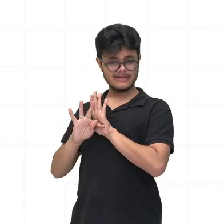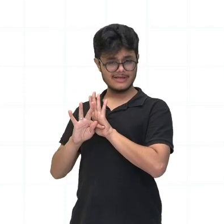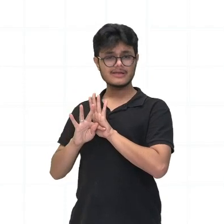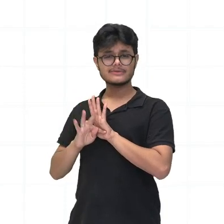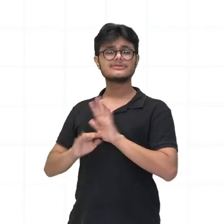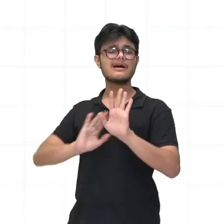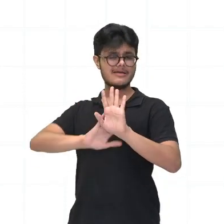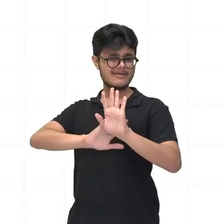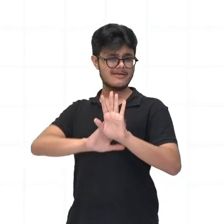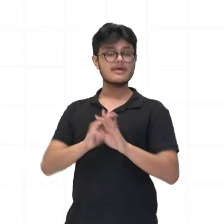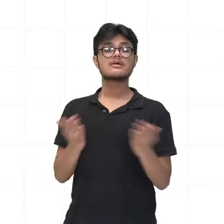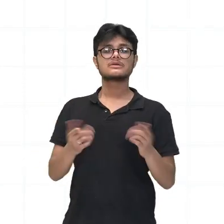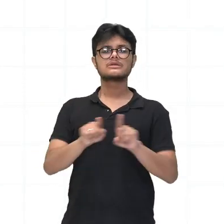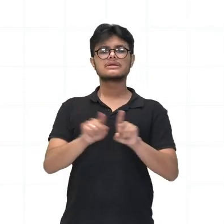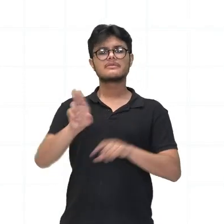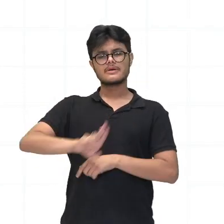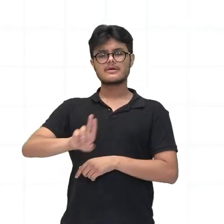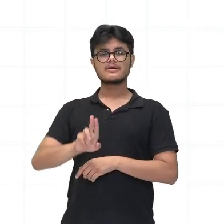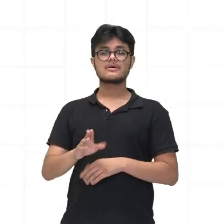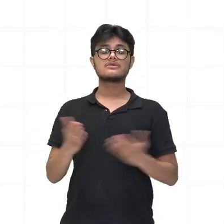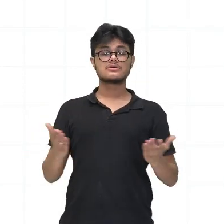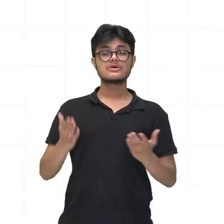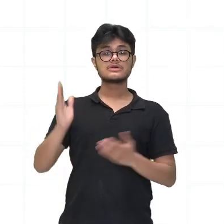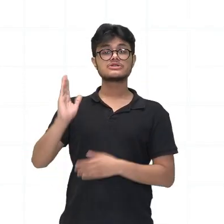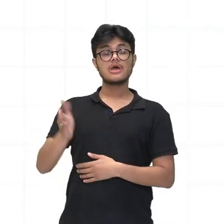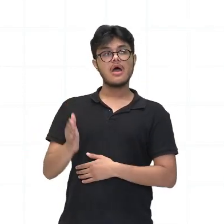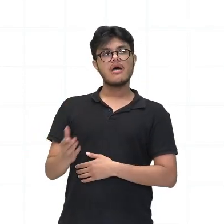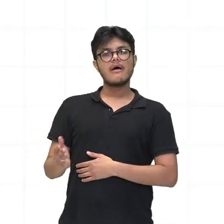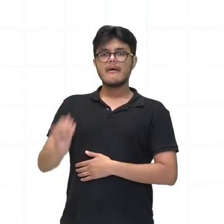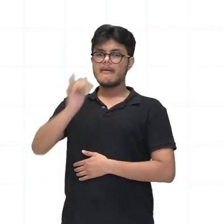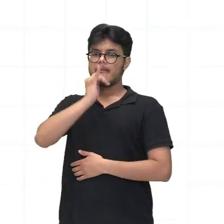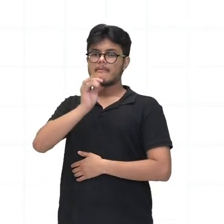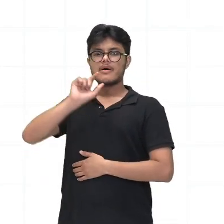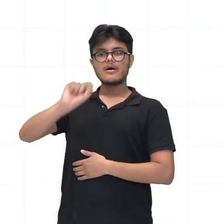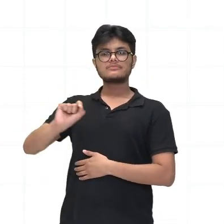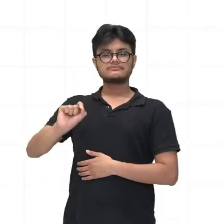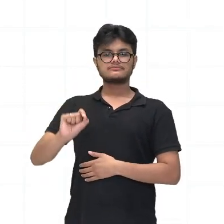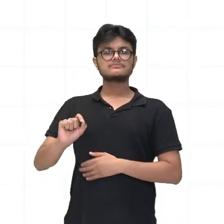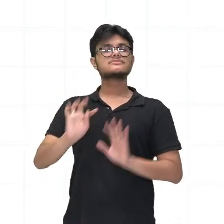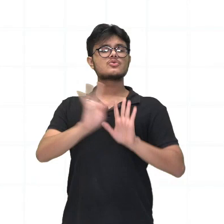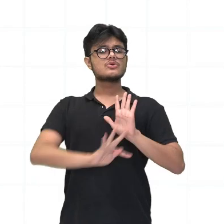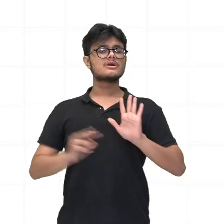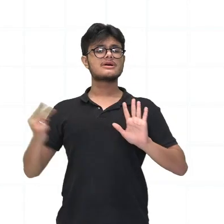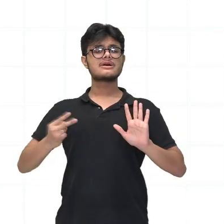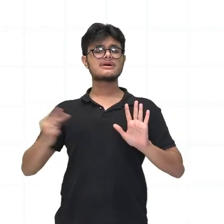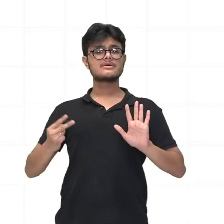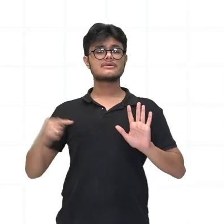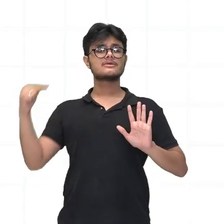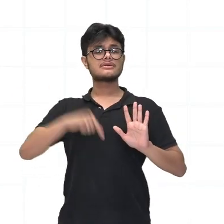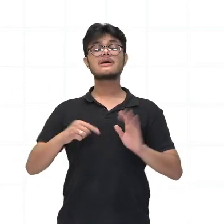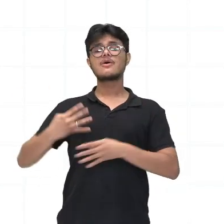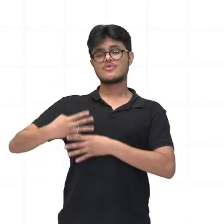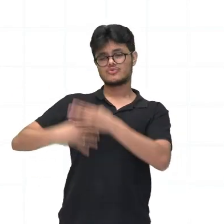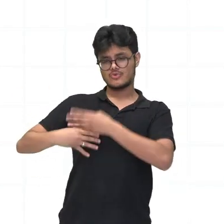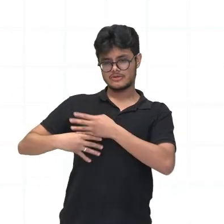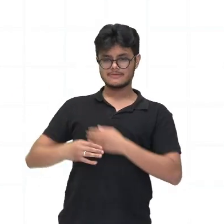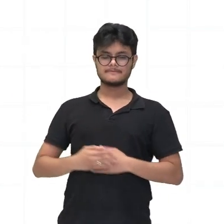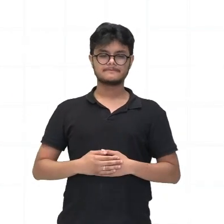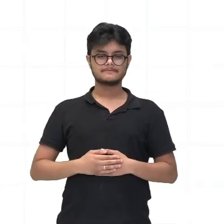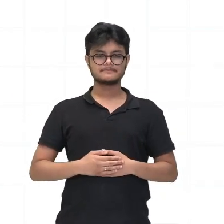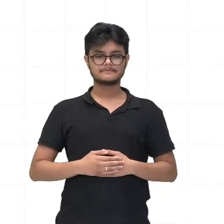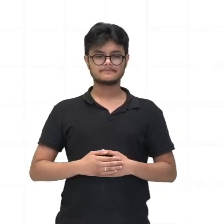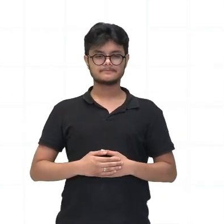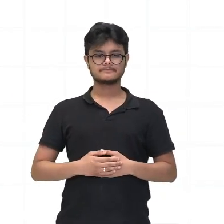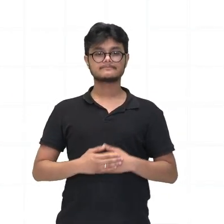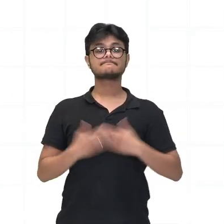de linguagem, nós então chegamos à nossa conclusão novamente sobre o segundo texto, que também é um soneto. Vamos lá, então?